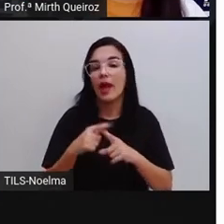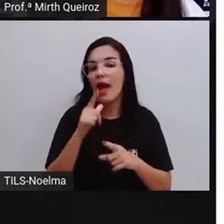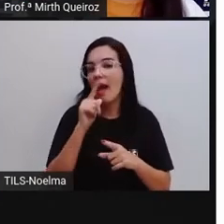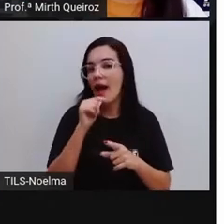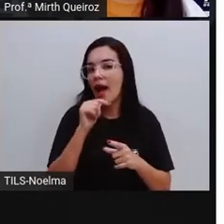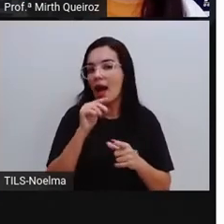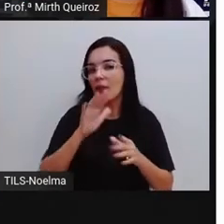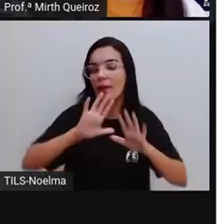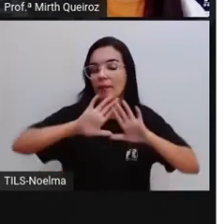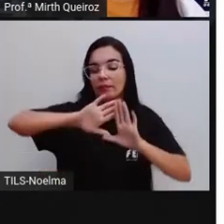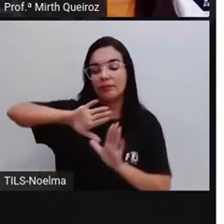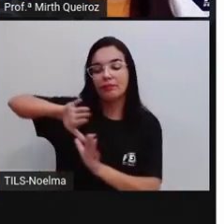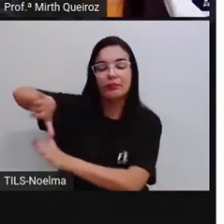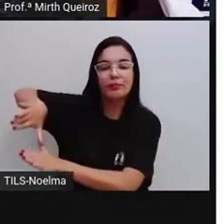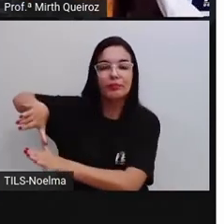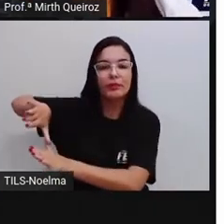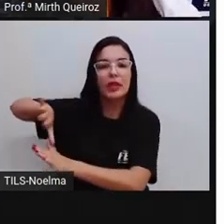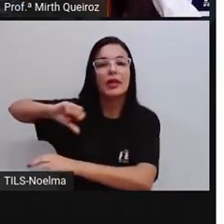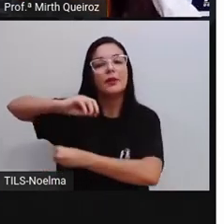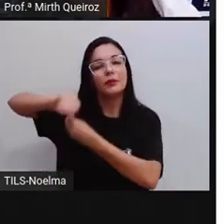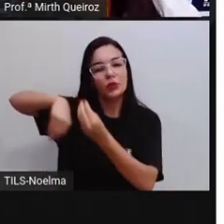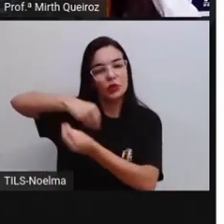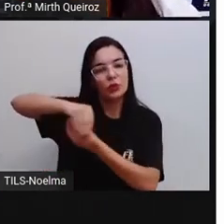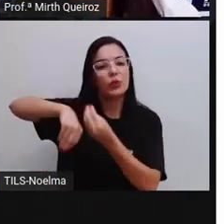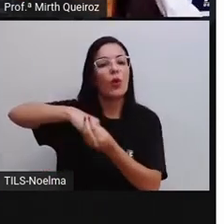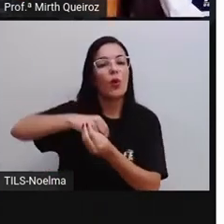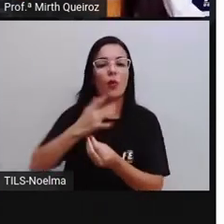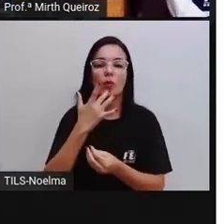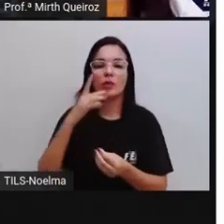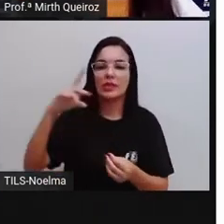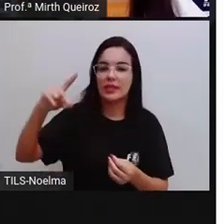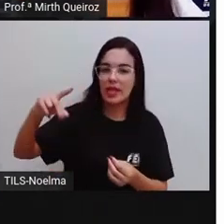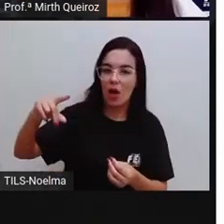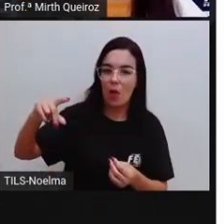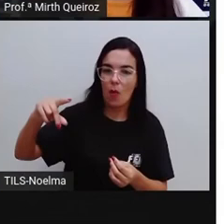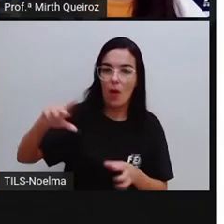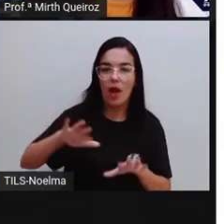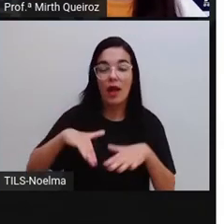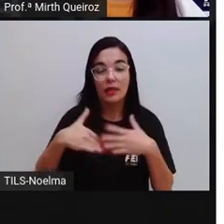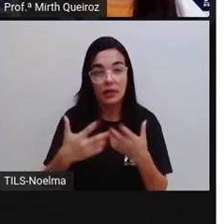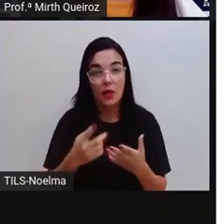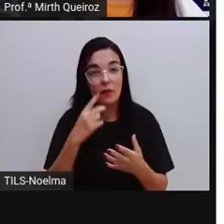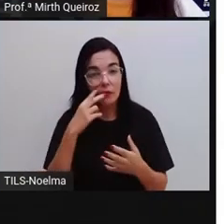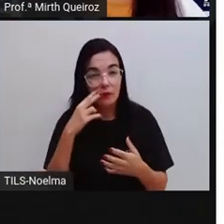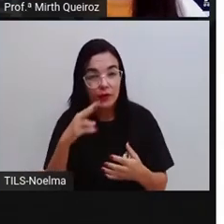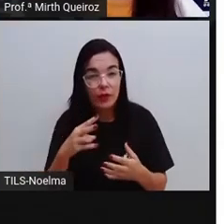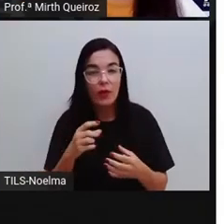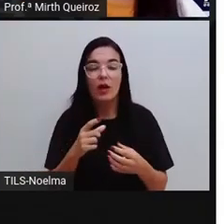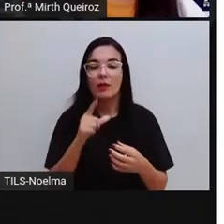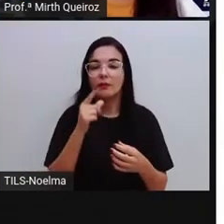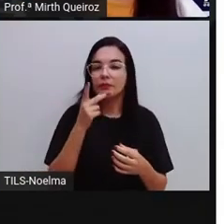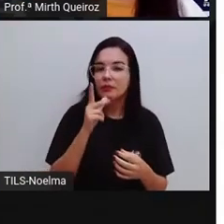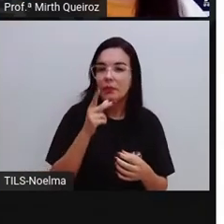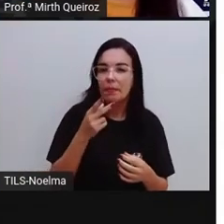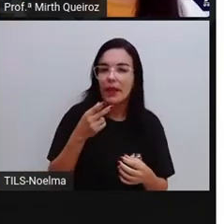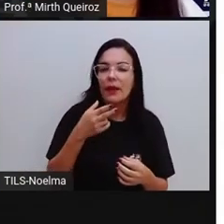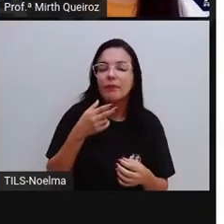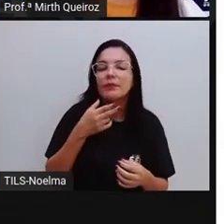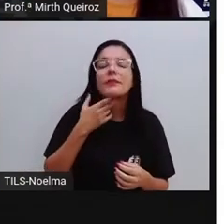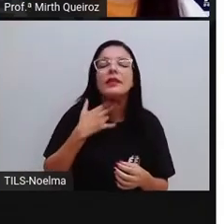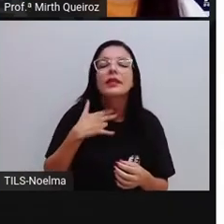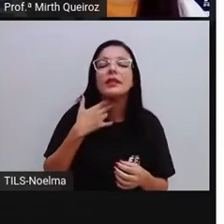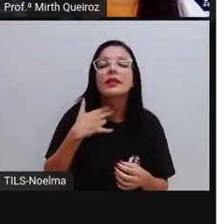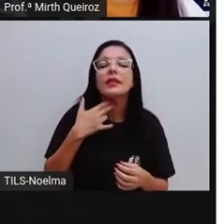substância pura e se tornou uma mistura. Então, a densidade da água vai mudar devido à presença do